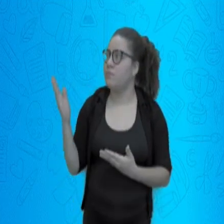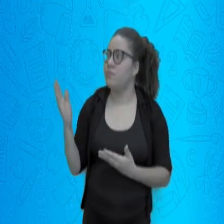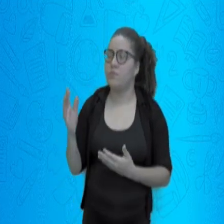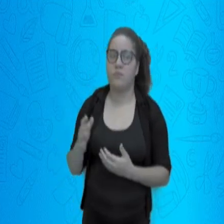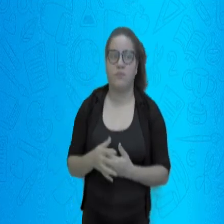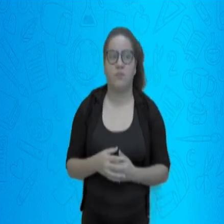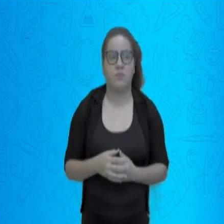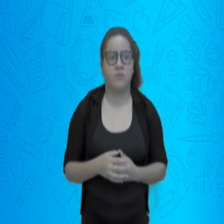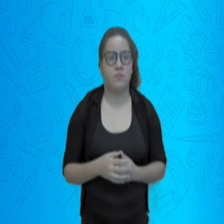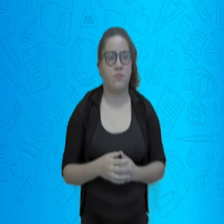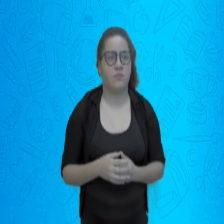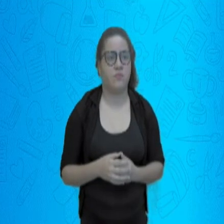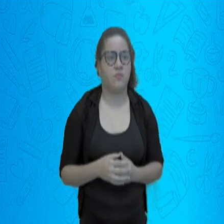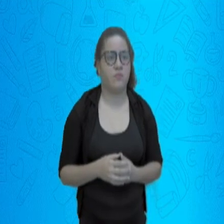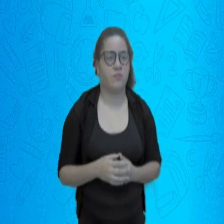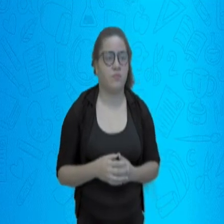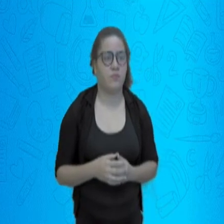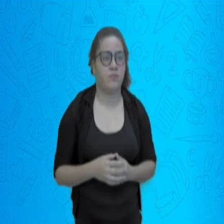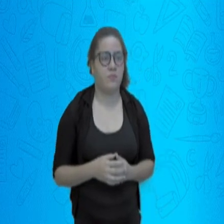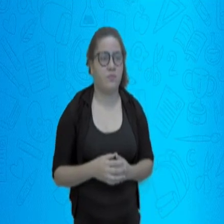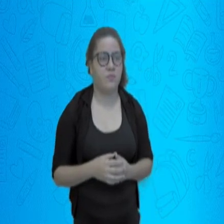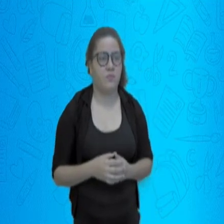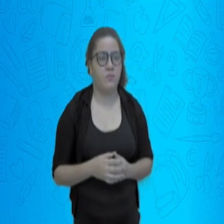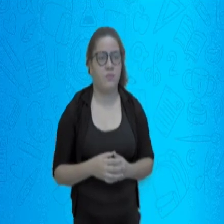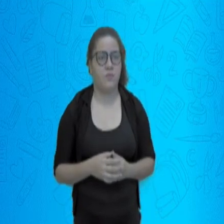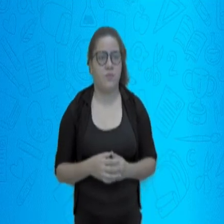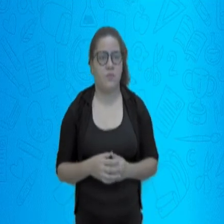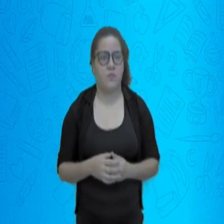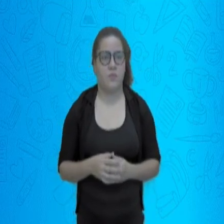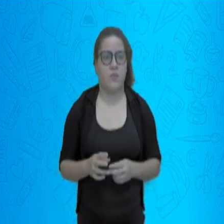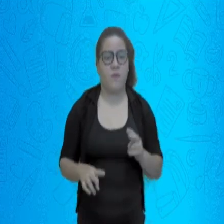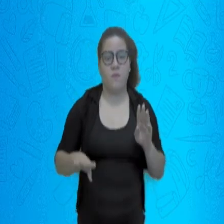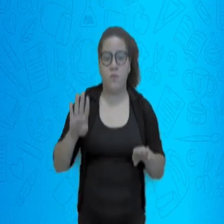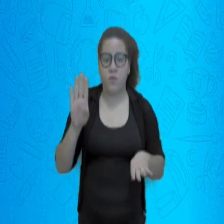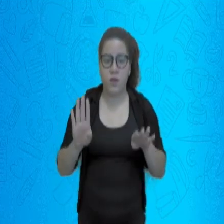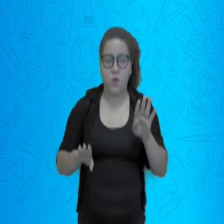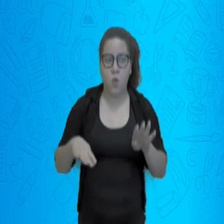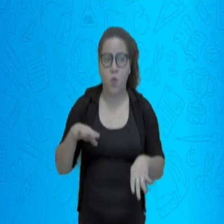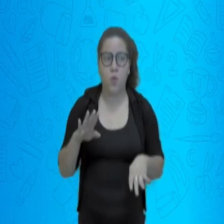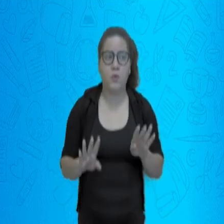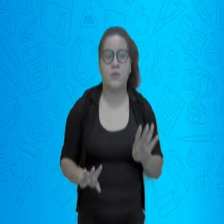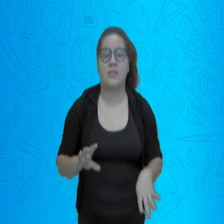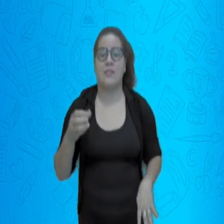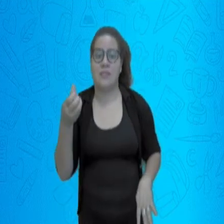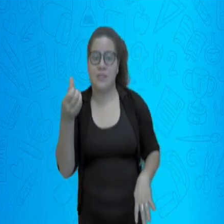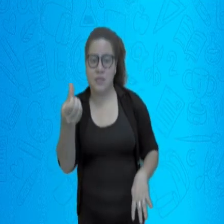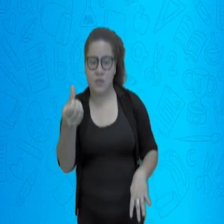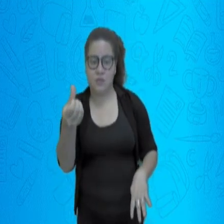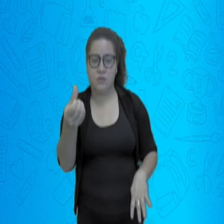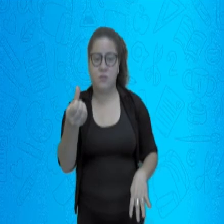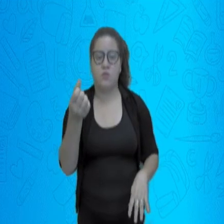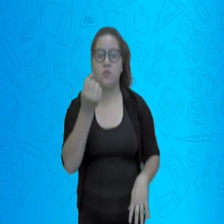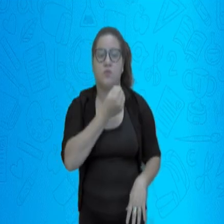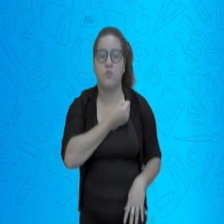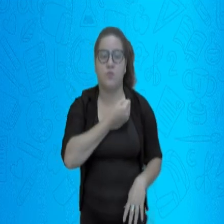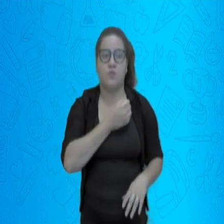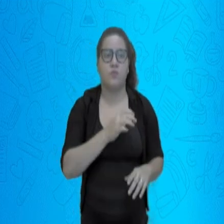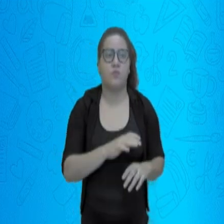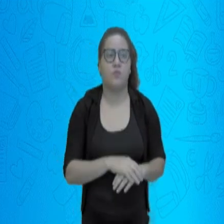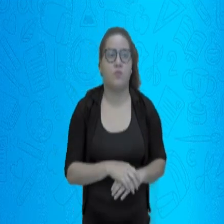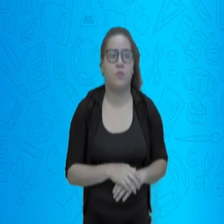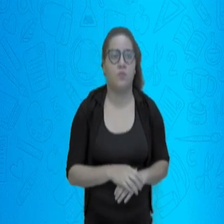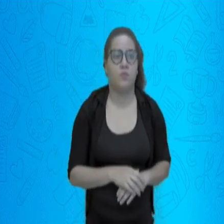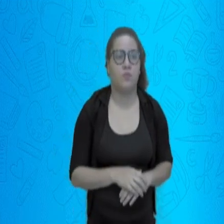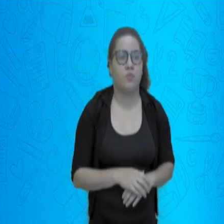5, 6. Então, essa variação aqui foi de 6. Agora,